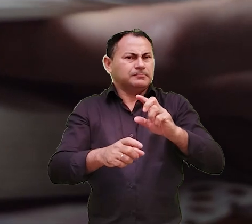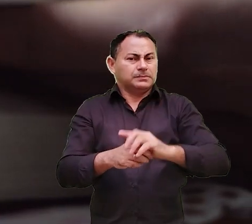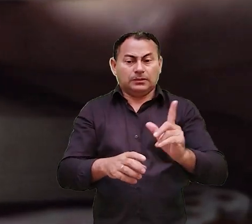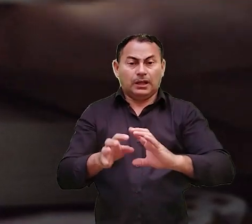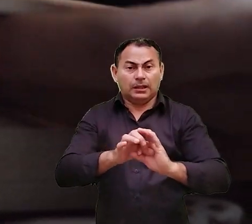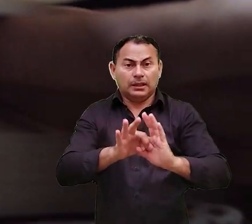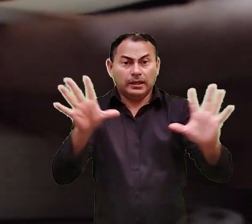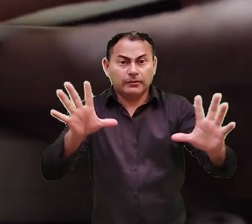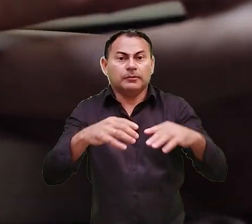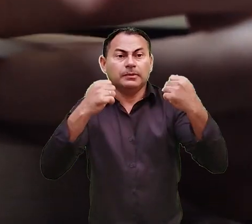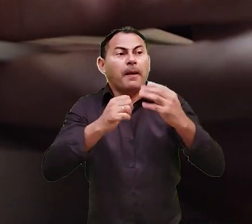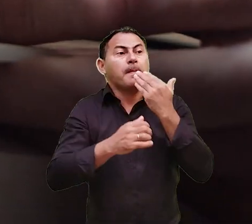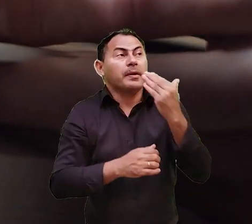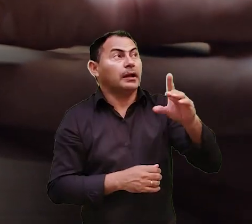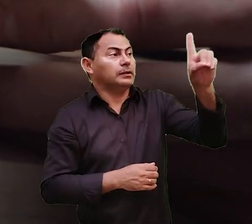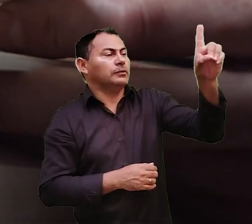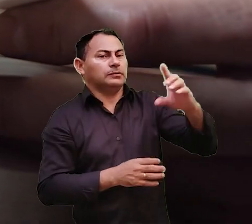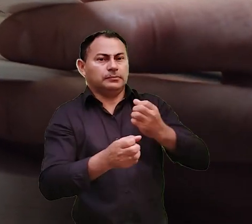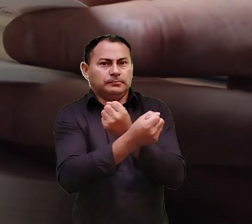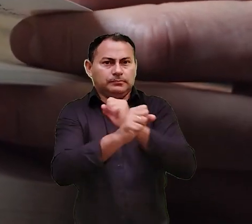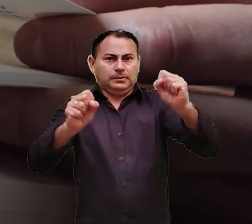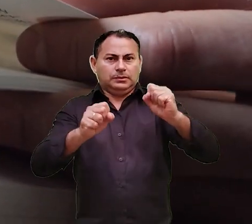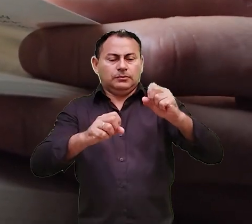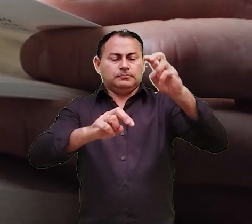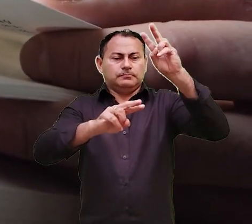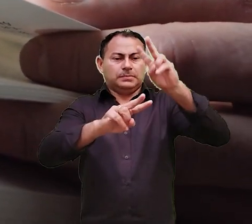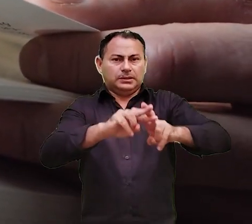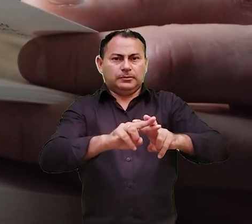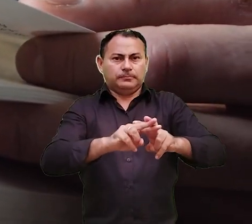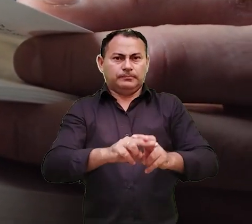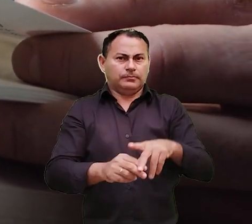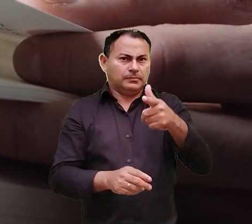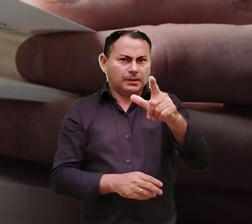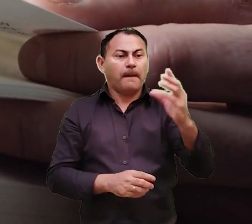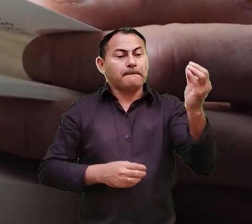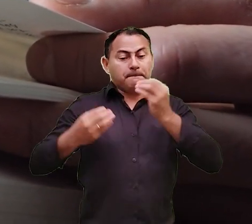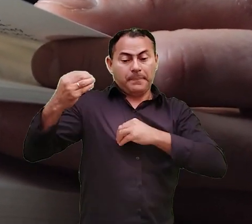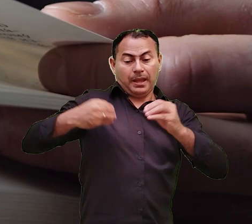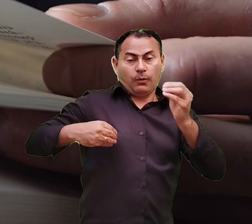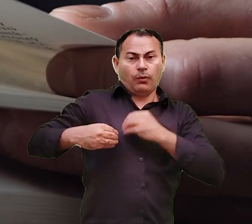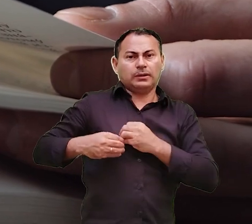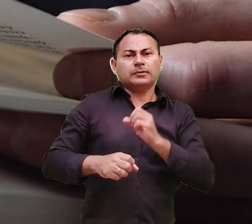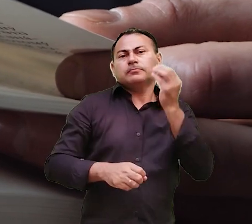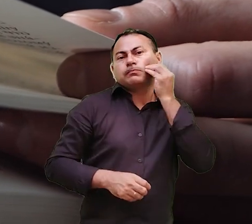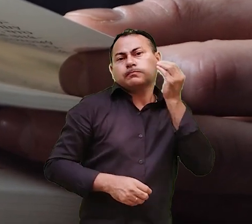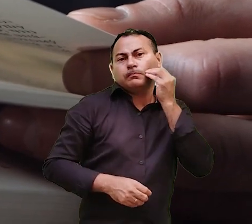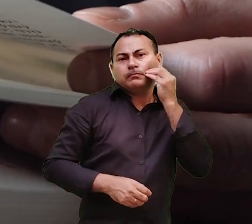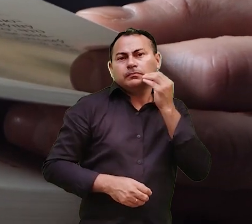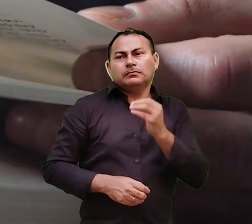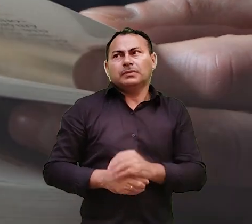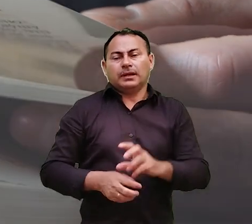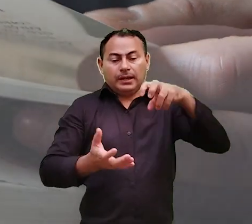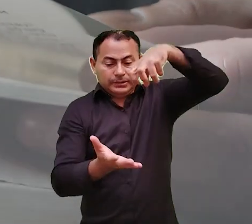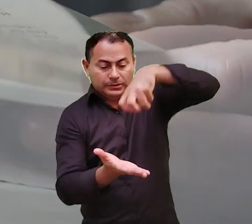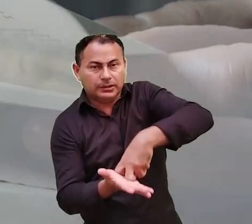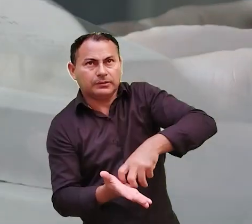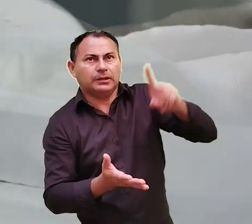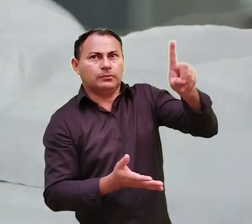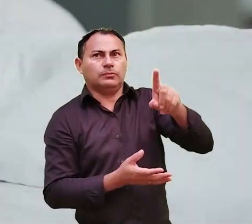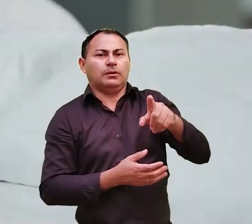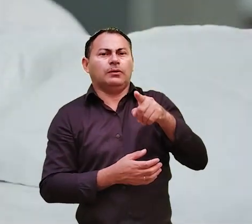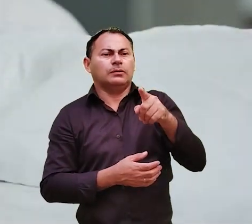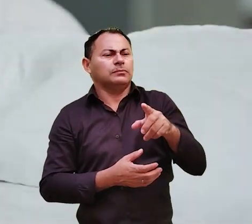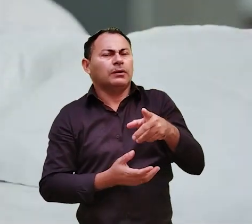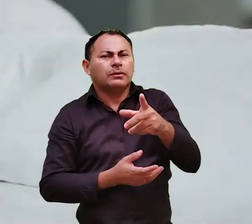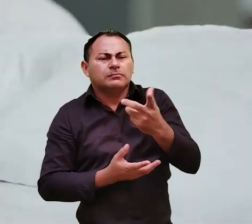cativo, se você não está livre, deve pedir a Deus que o liberte do seu cativeiro. Se você pecou e está experimentando o castigo